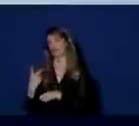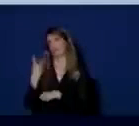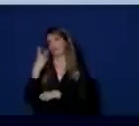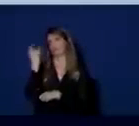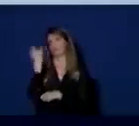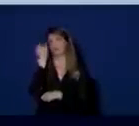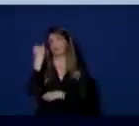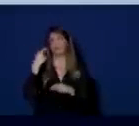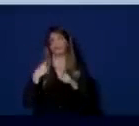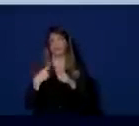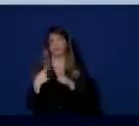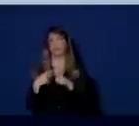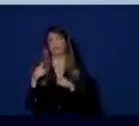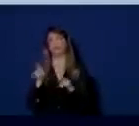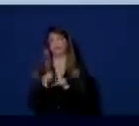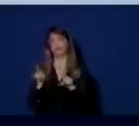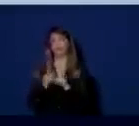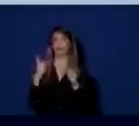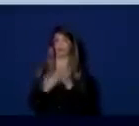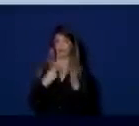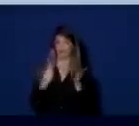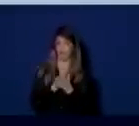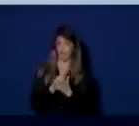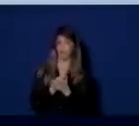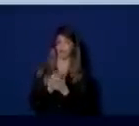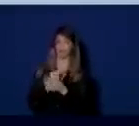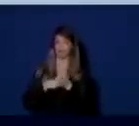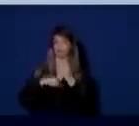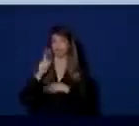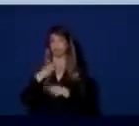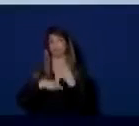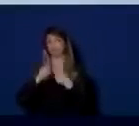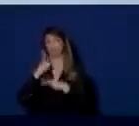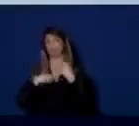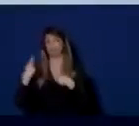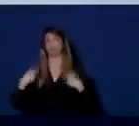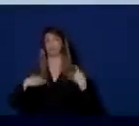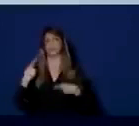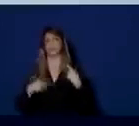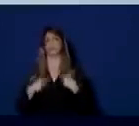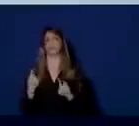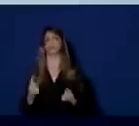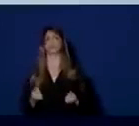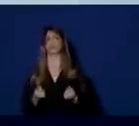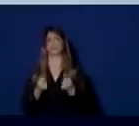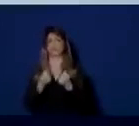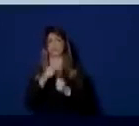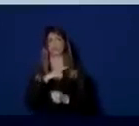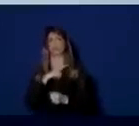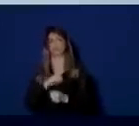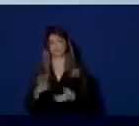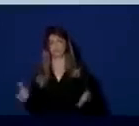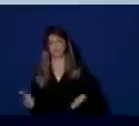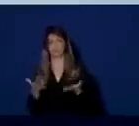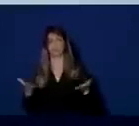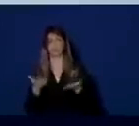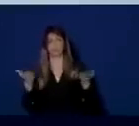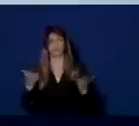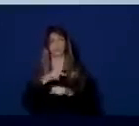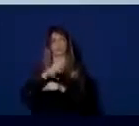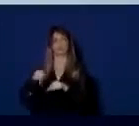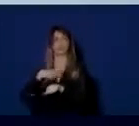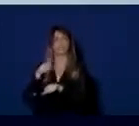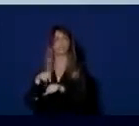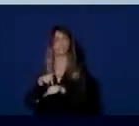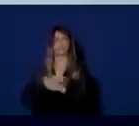é porque eles também foram corrigindo a sua política monetária. Você também teve um impulso, principalmente nos